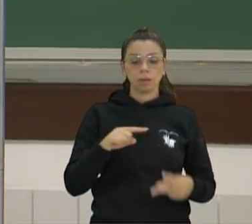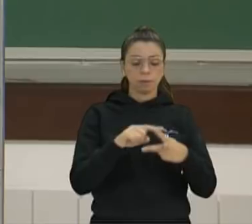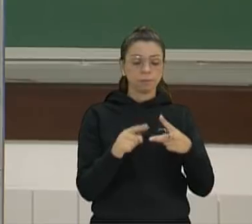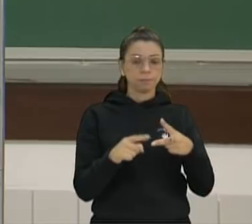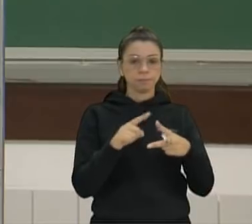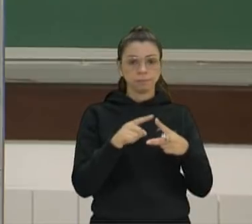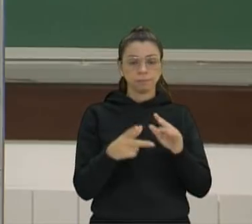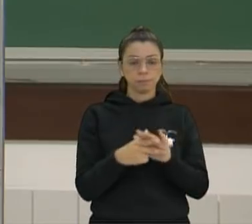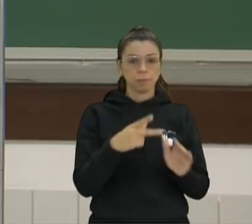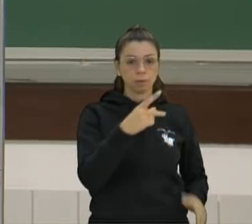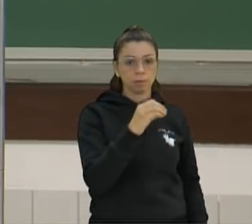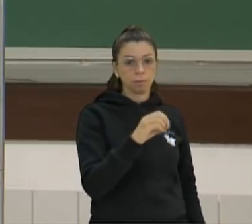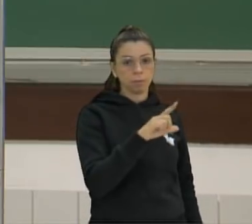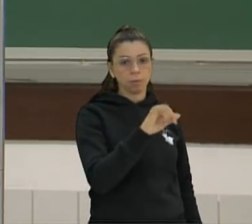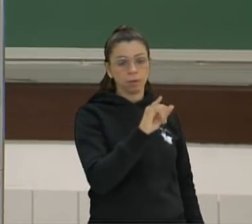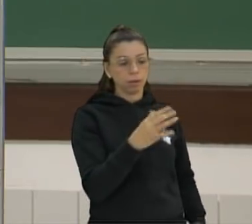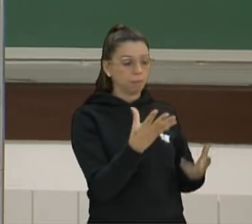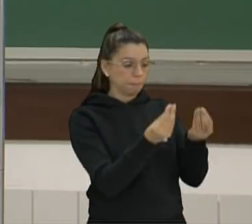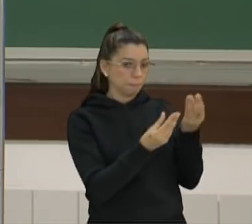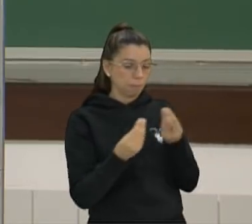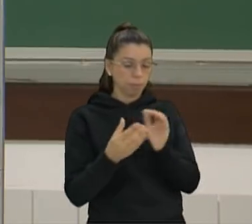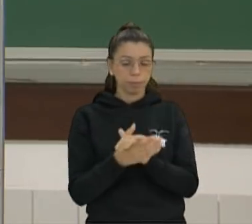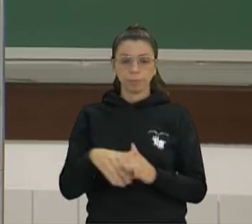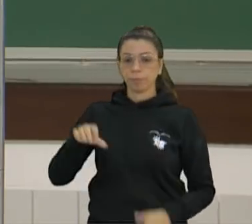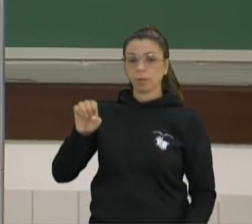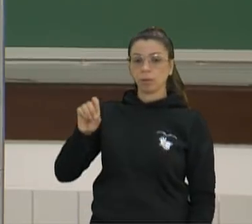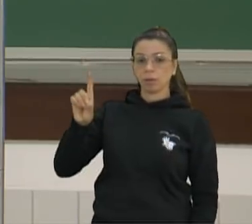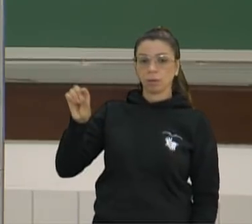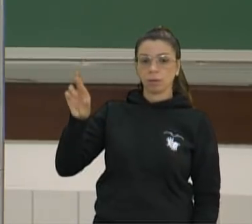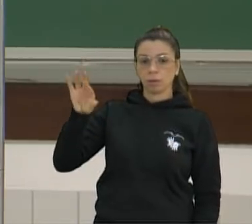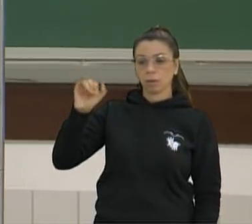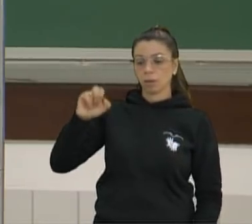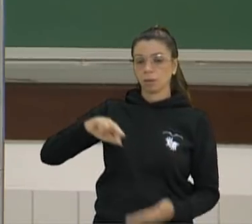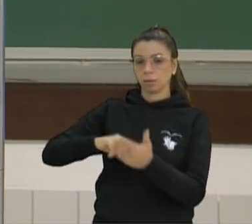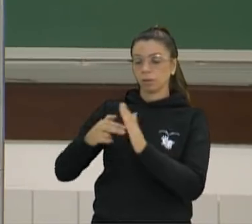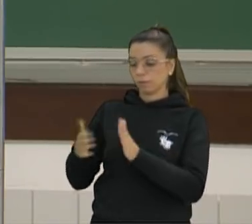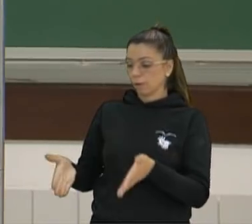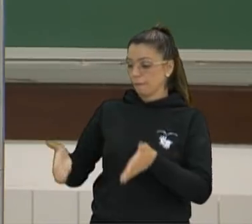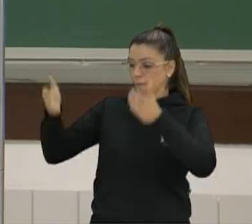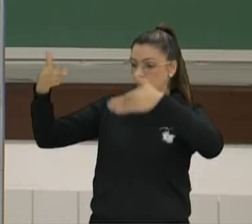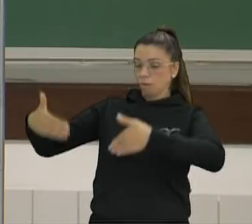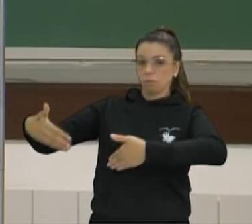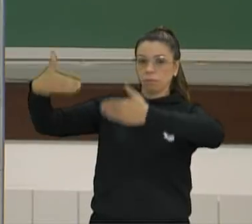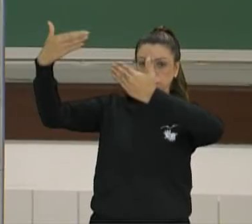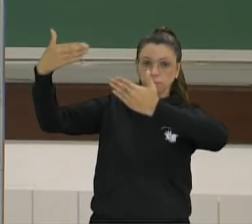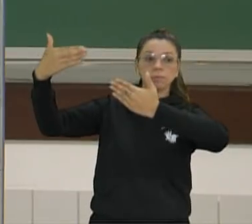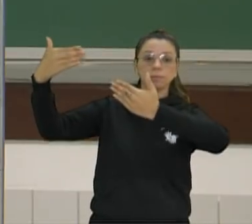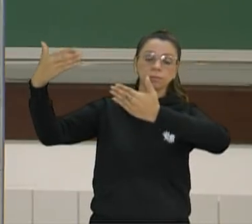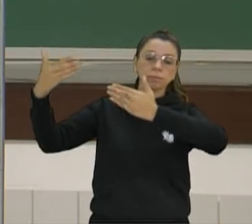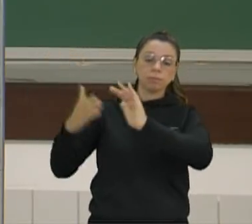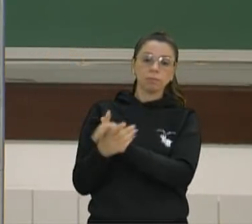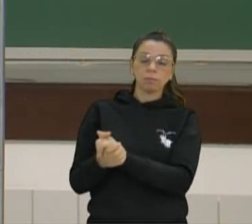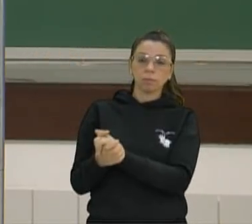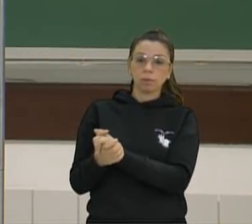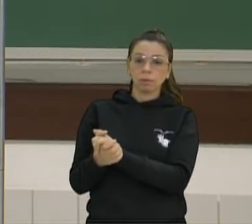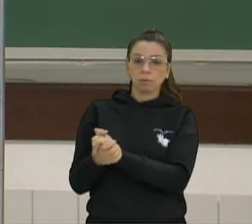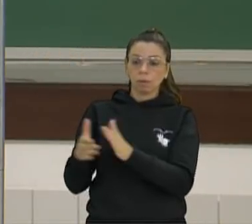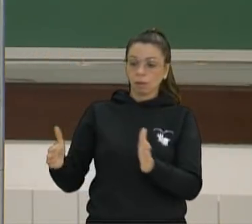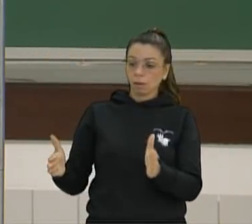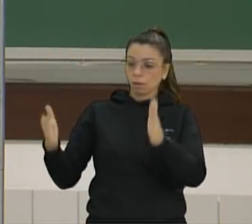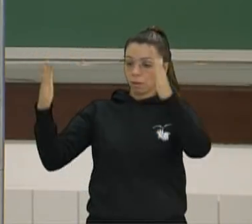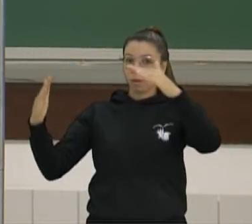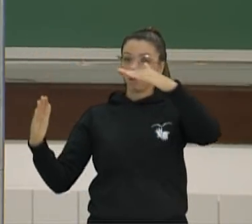partes. Poli, que significa muitos, e edros, que significa face. A face são as partes do plano que